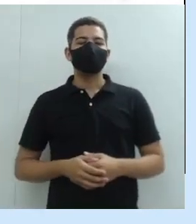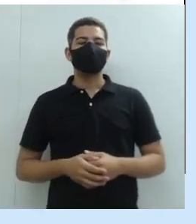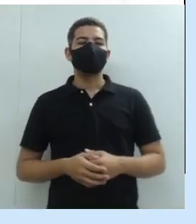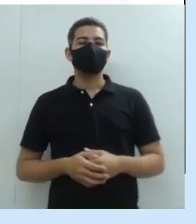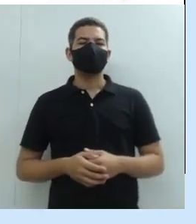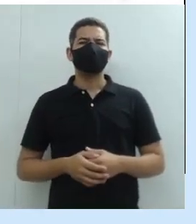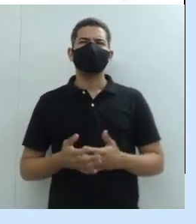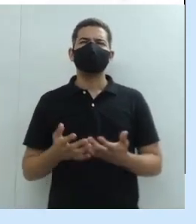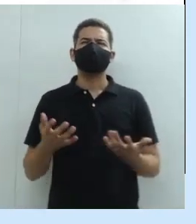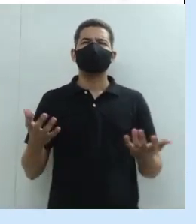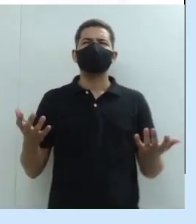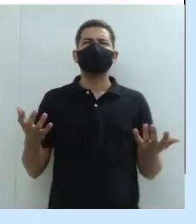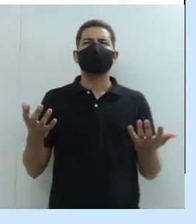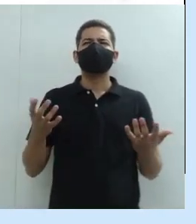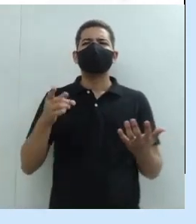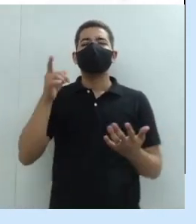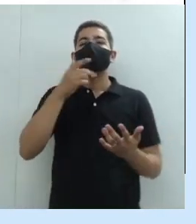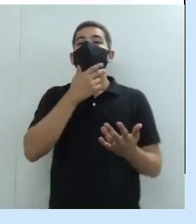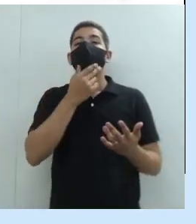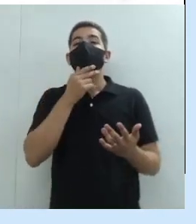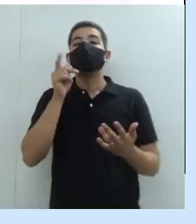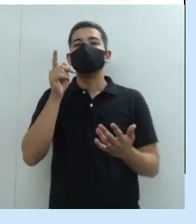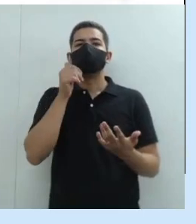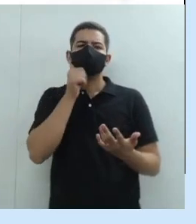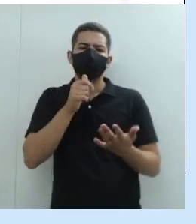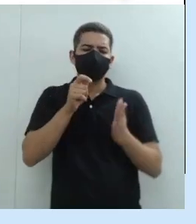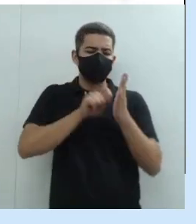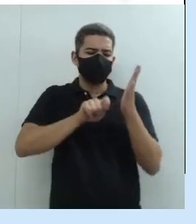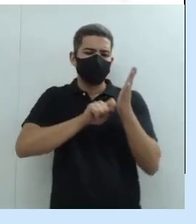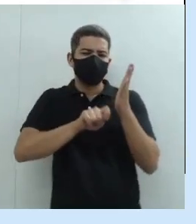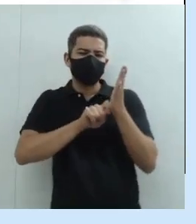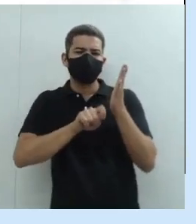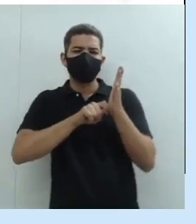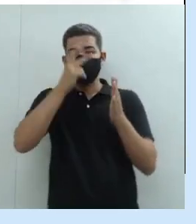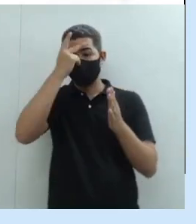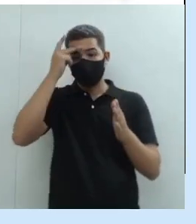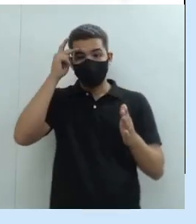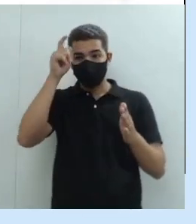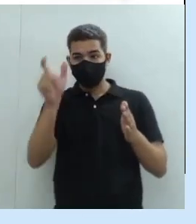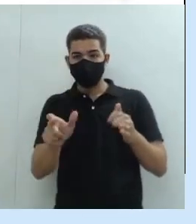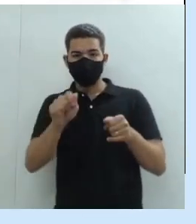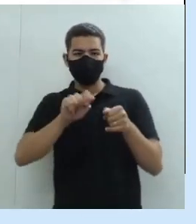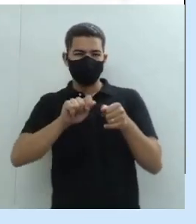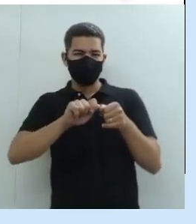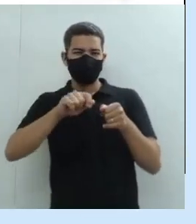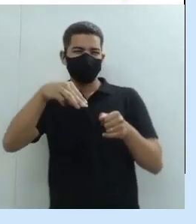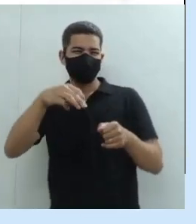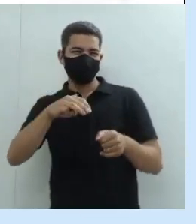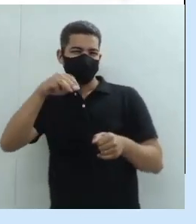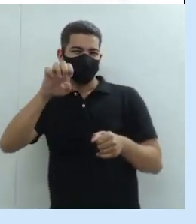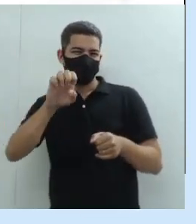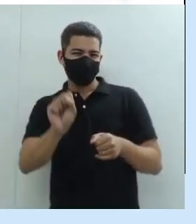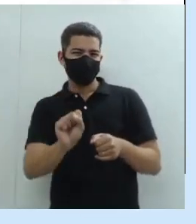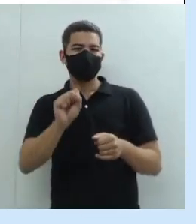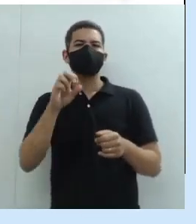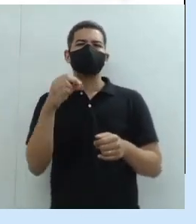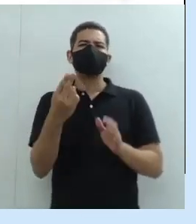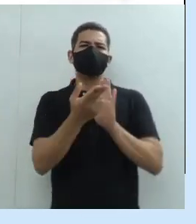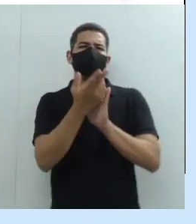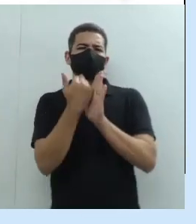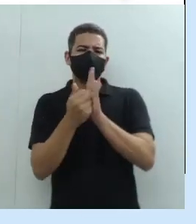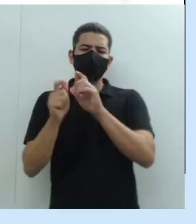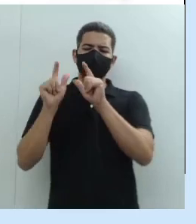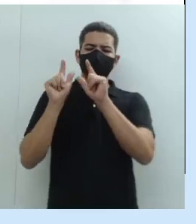E como é que o autor desses memes, como é que a pessoa que produz um meme, ou uma charge, ou uma